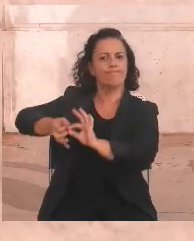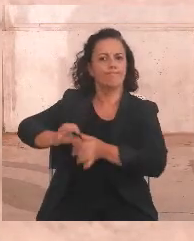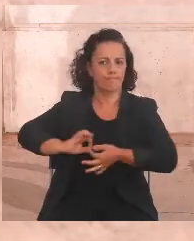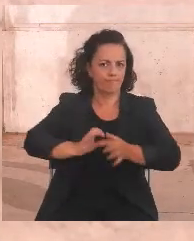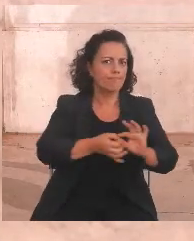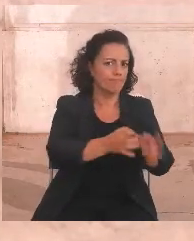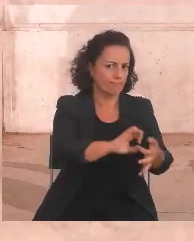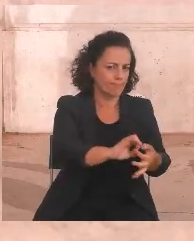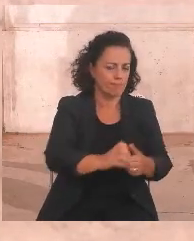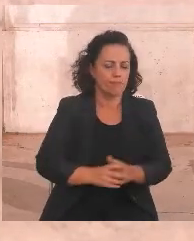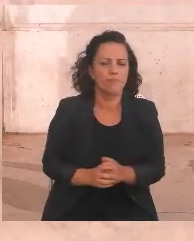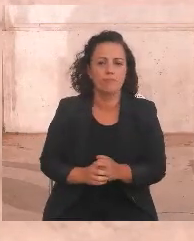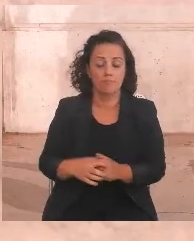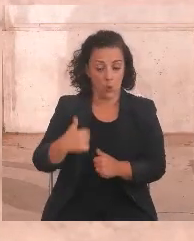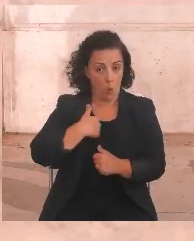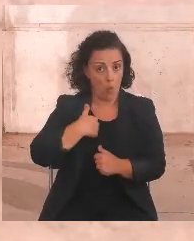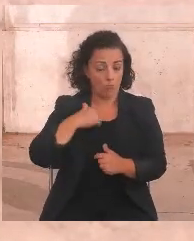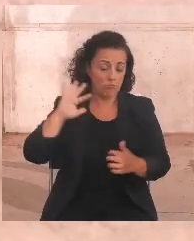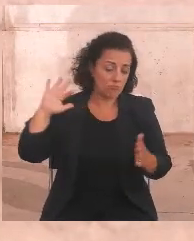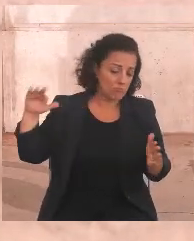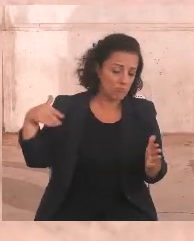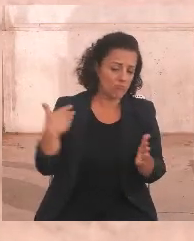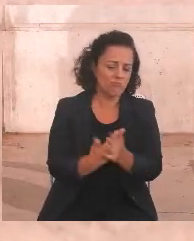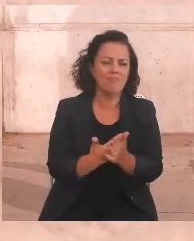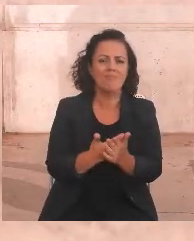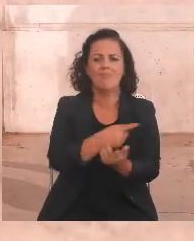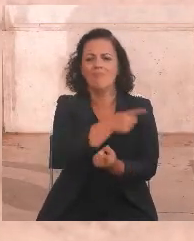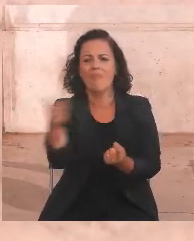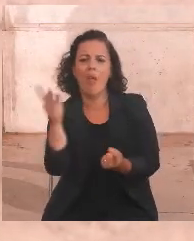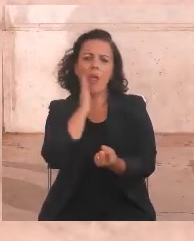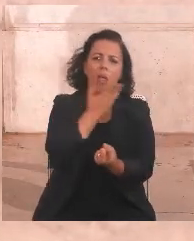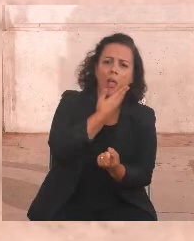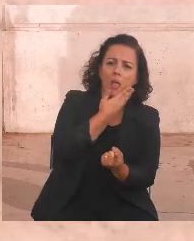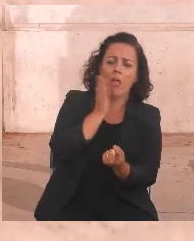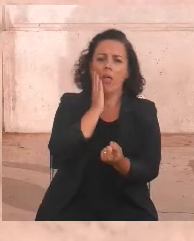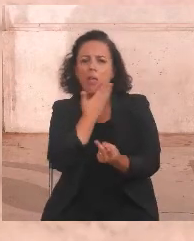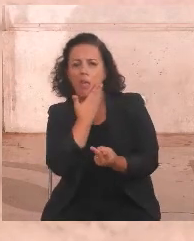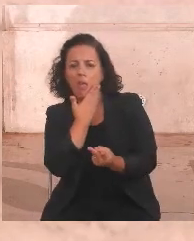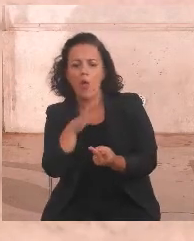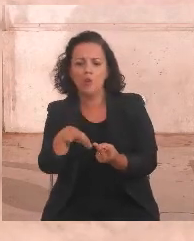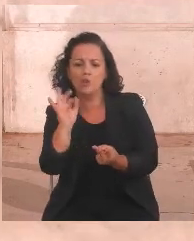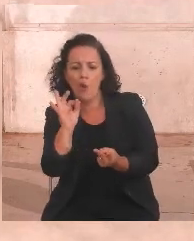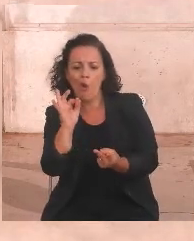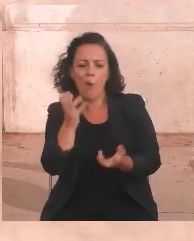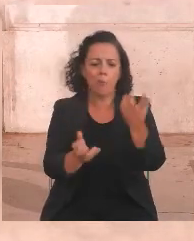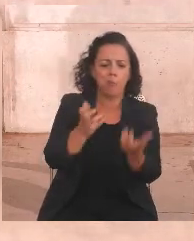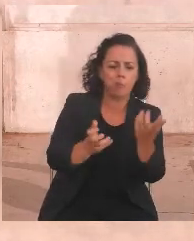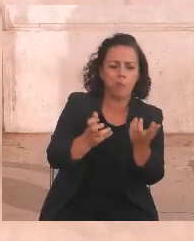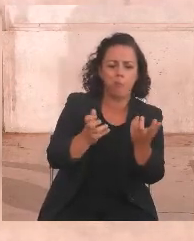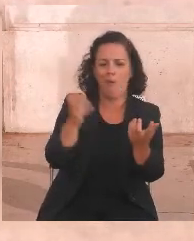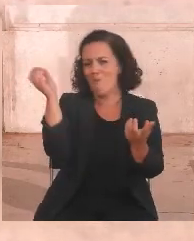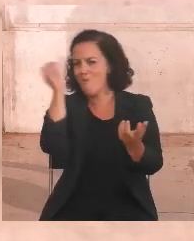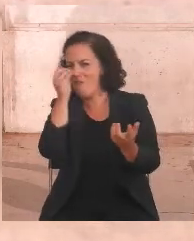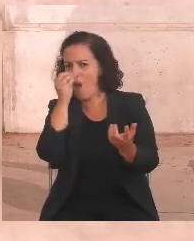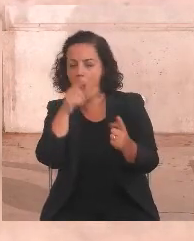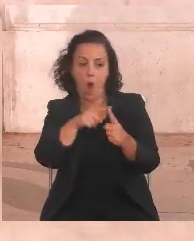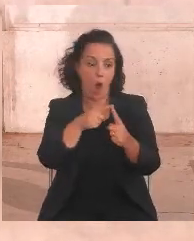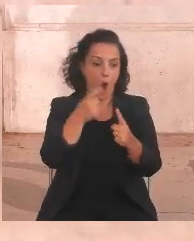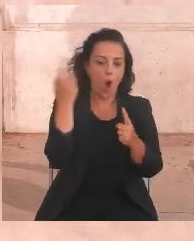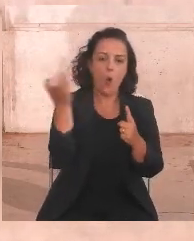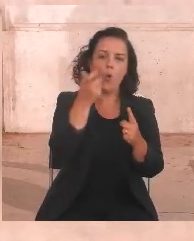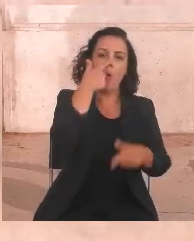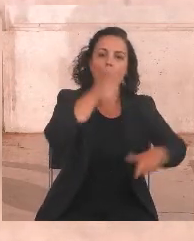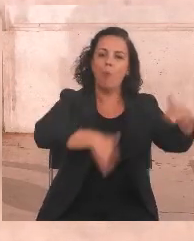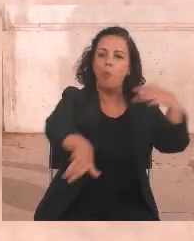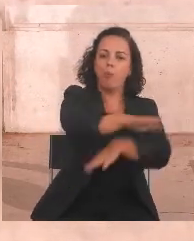Sempre recusei falsas dicotomias e falsas escolhas. Entre a cultura popular